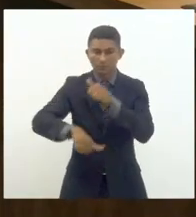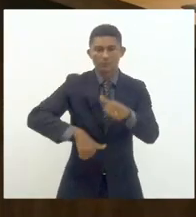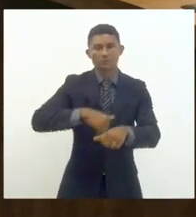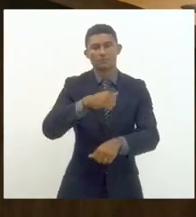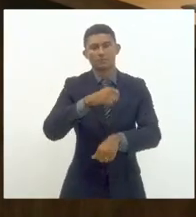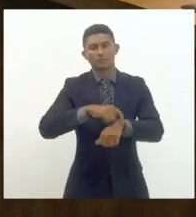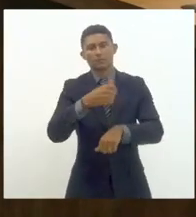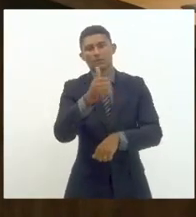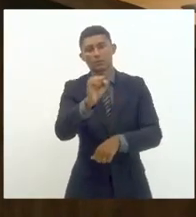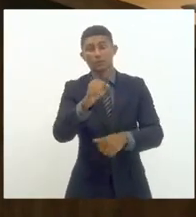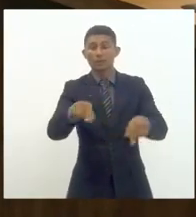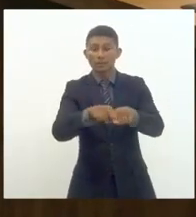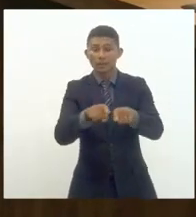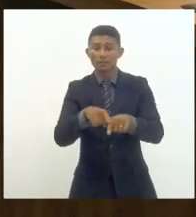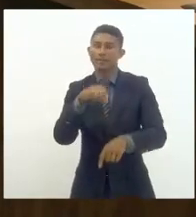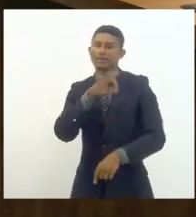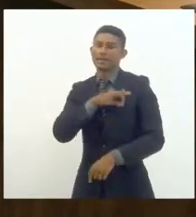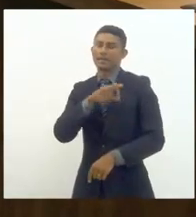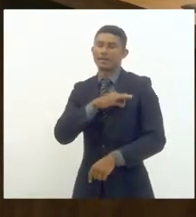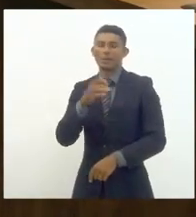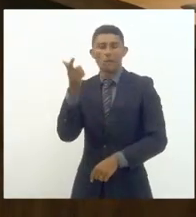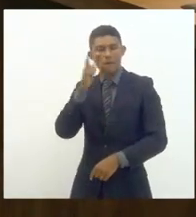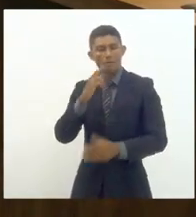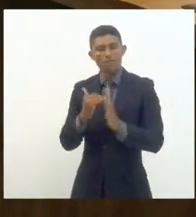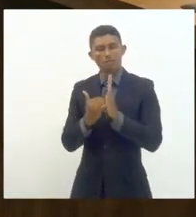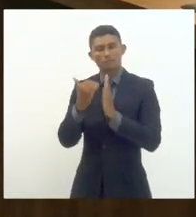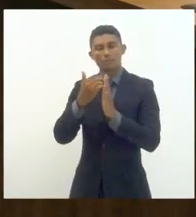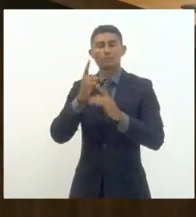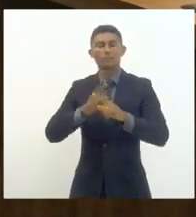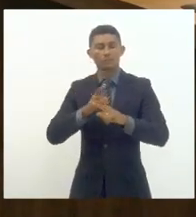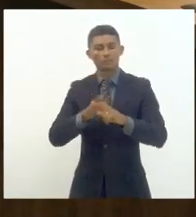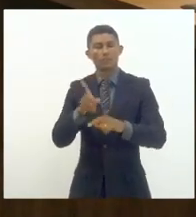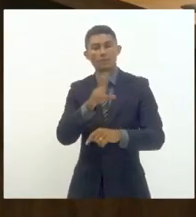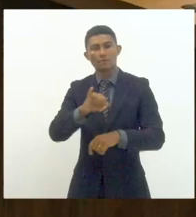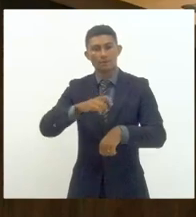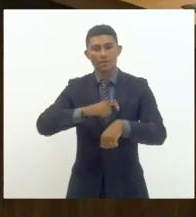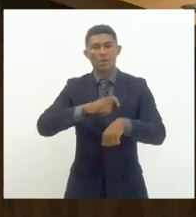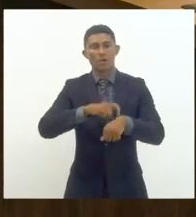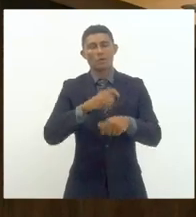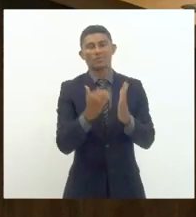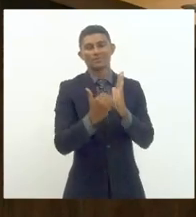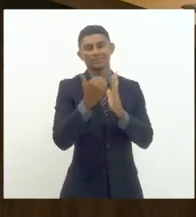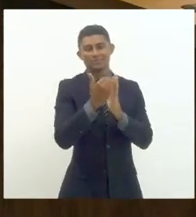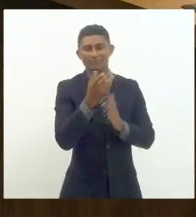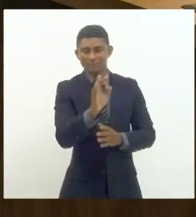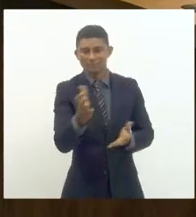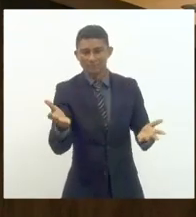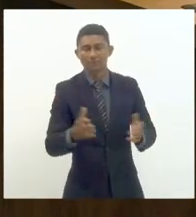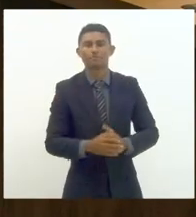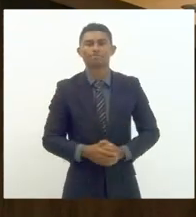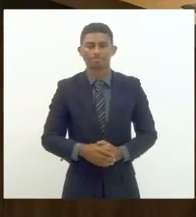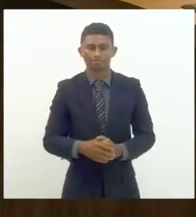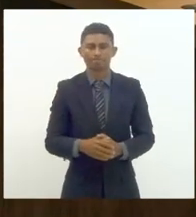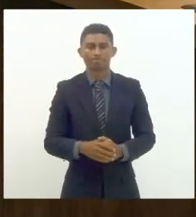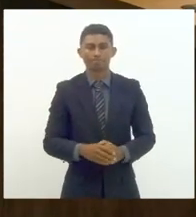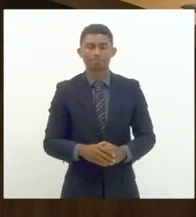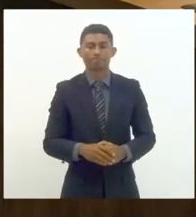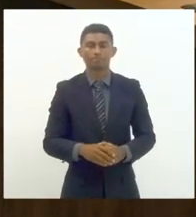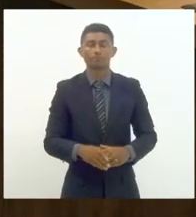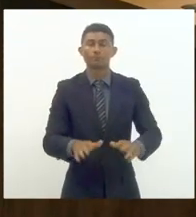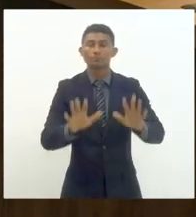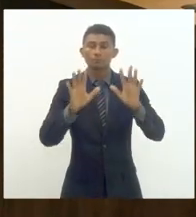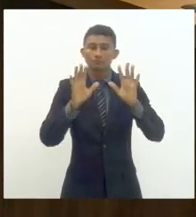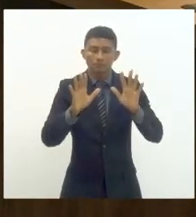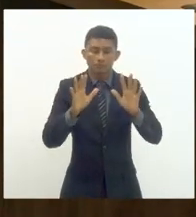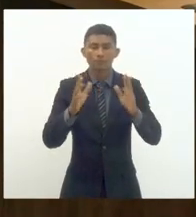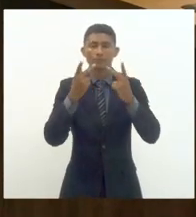percebendo um acréscimo em seu salário, tendo em vista que haverá um aumento na carga horária contratada de trabalho. Contudo, eu